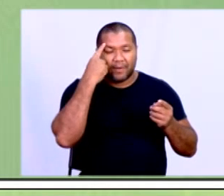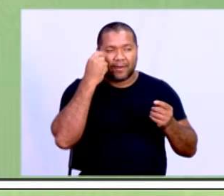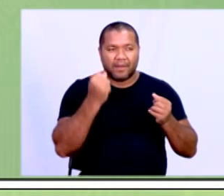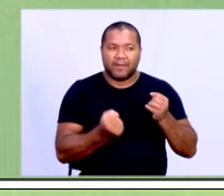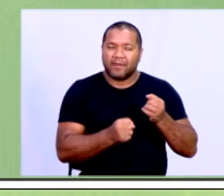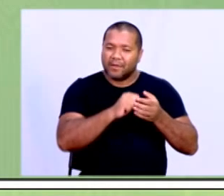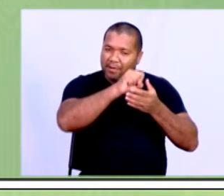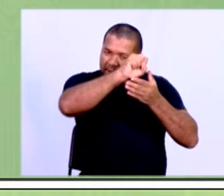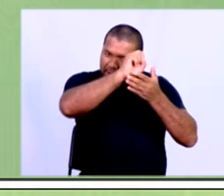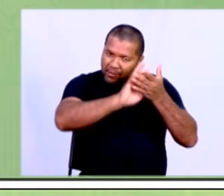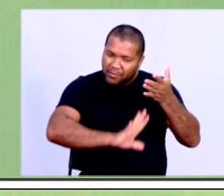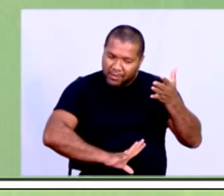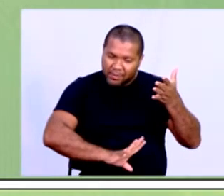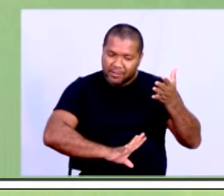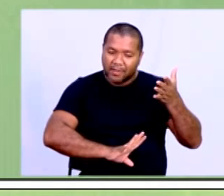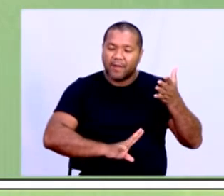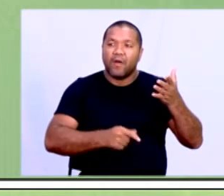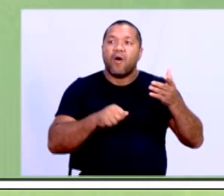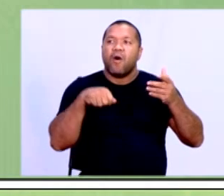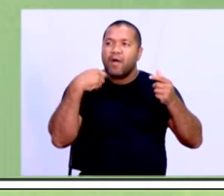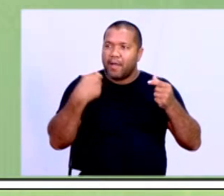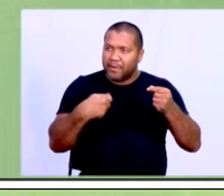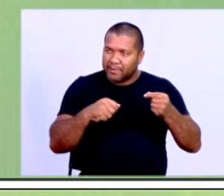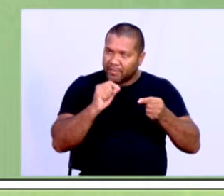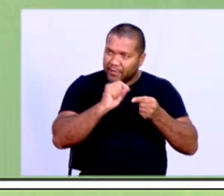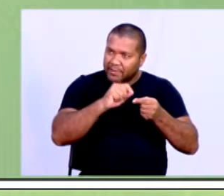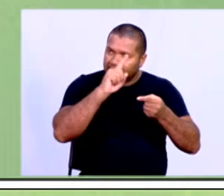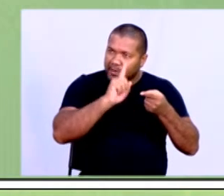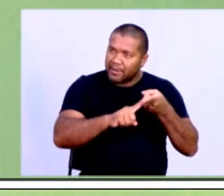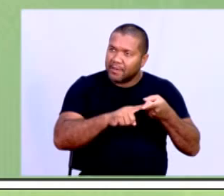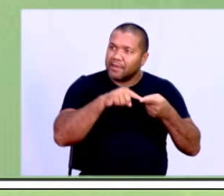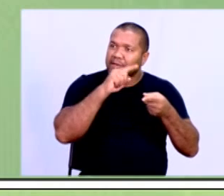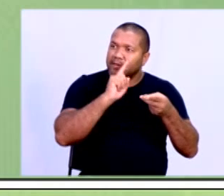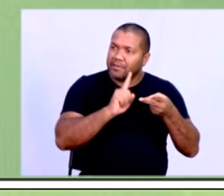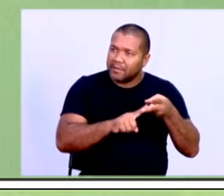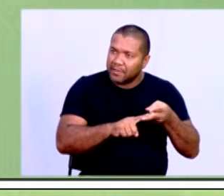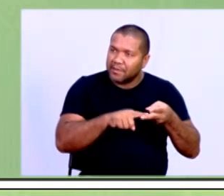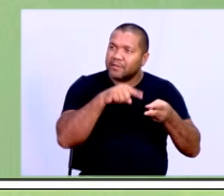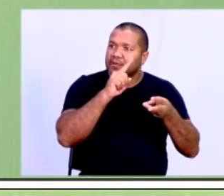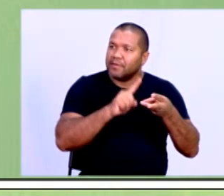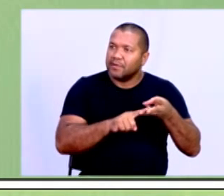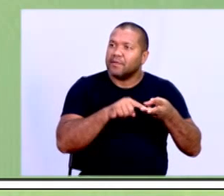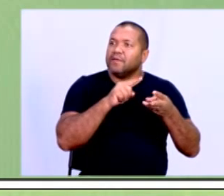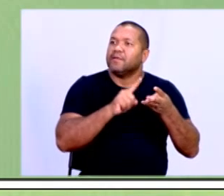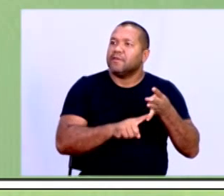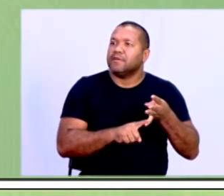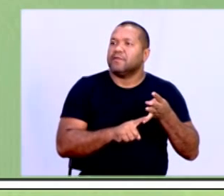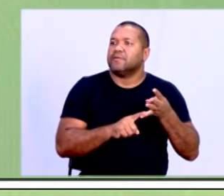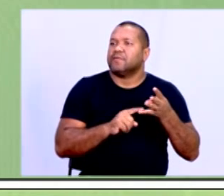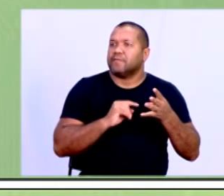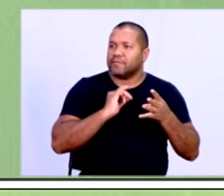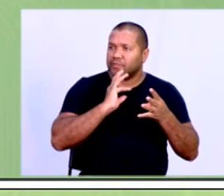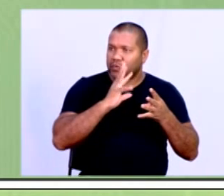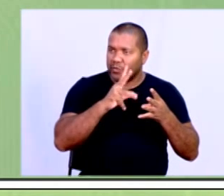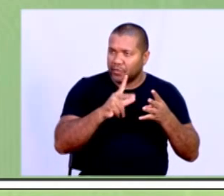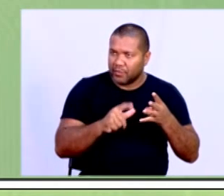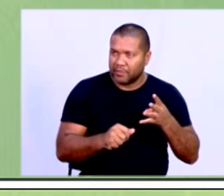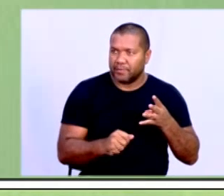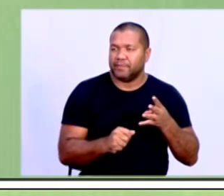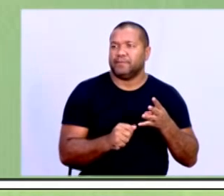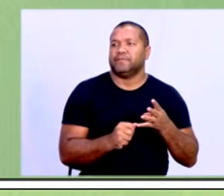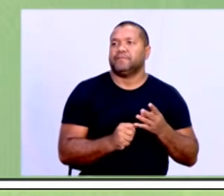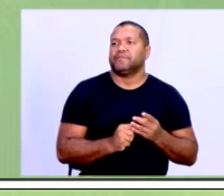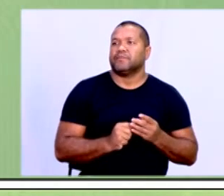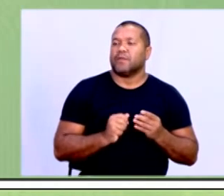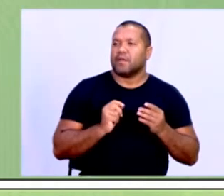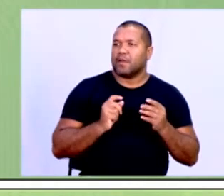de funcionalidades. Ó, tem que ser implementado isso, tem que ser implementado isso aqui. E agora, passando para a próxima fase, eles